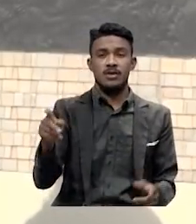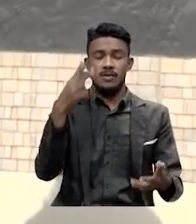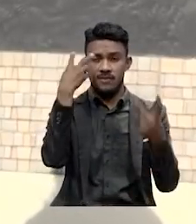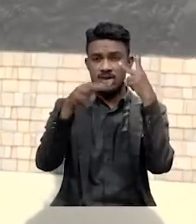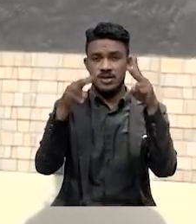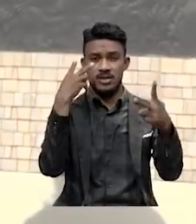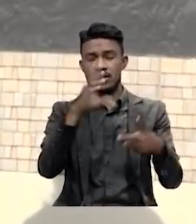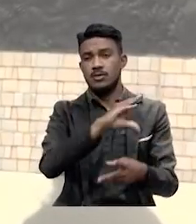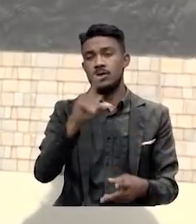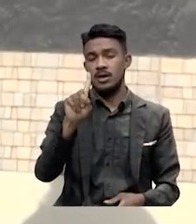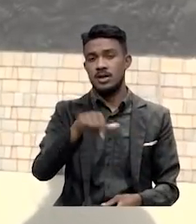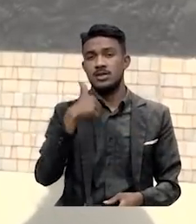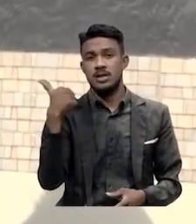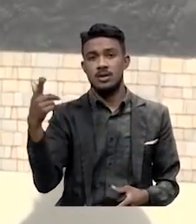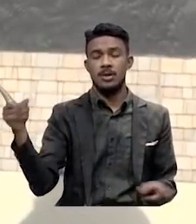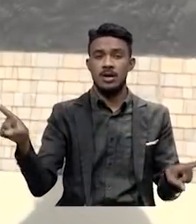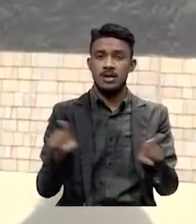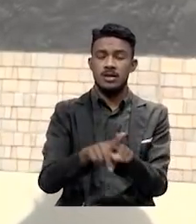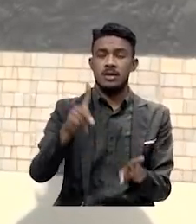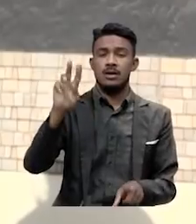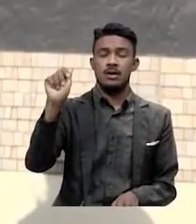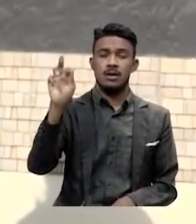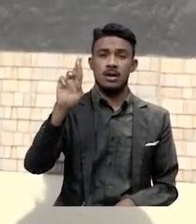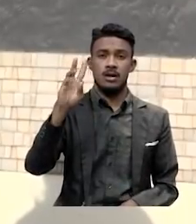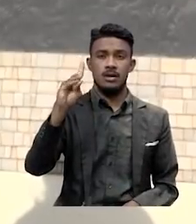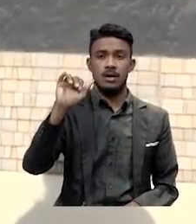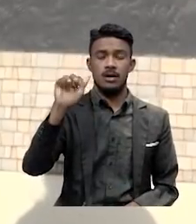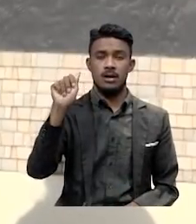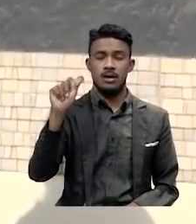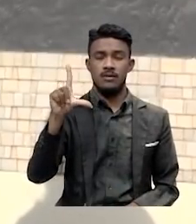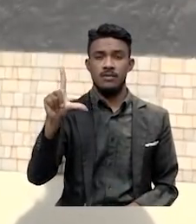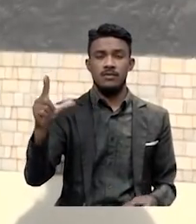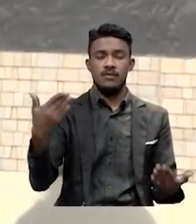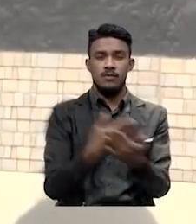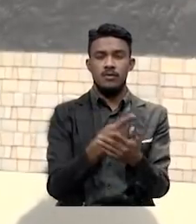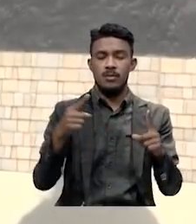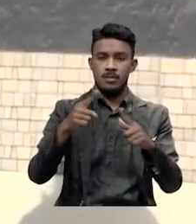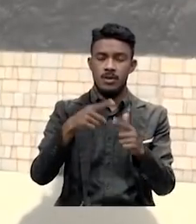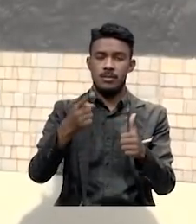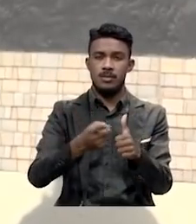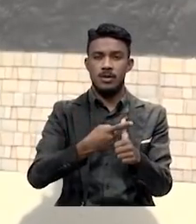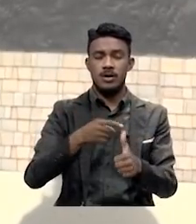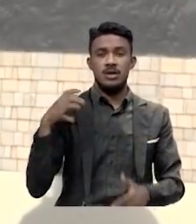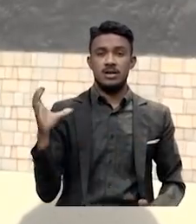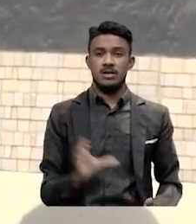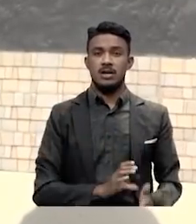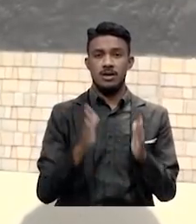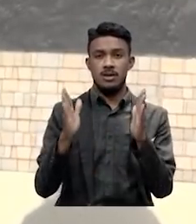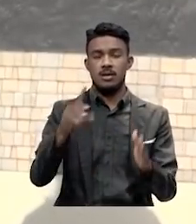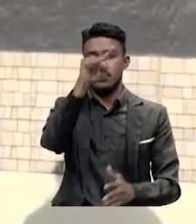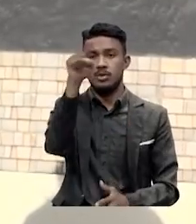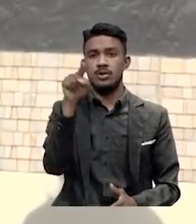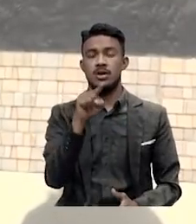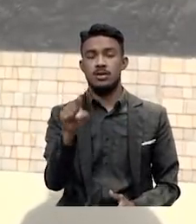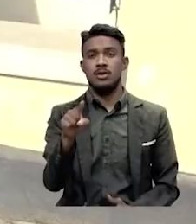no ida seluk mak nomeação cardeal fong ba primeira vez. Basarani sira ia nação ida nebe por cento se anulu